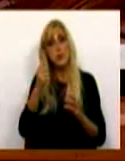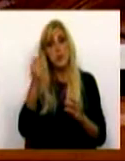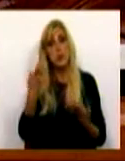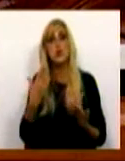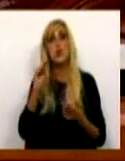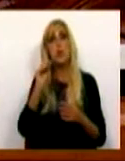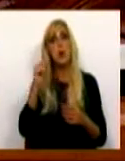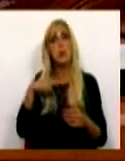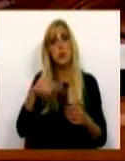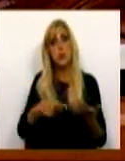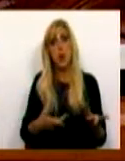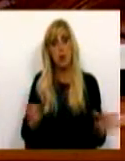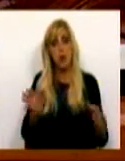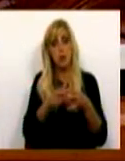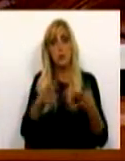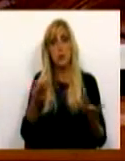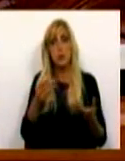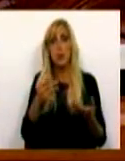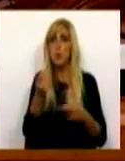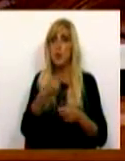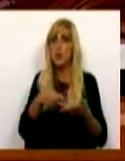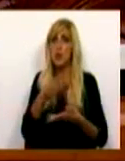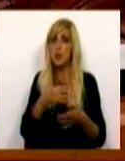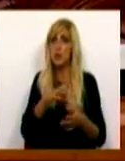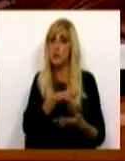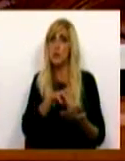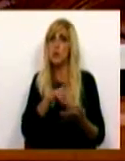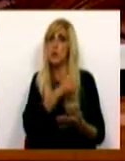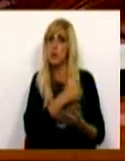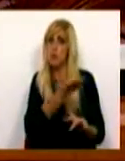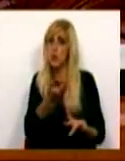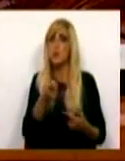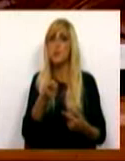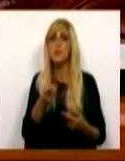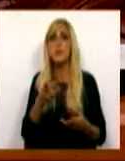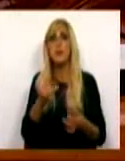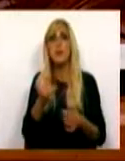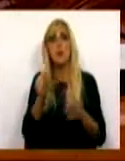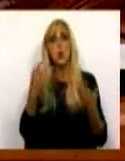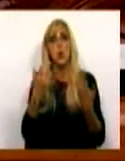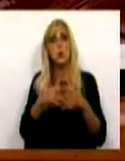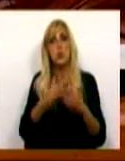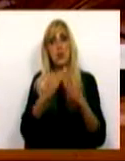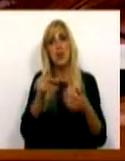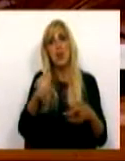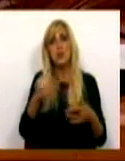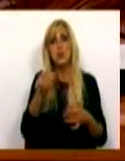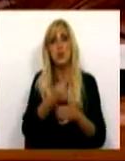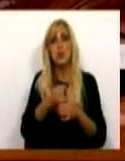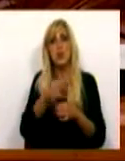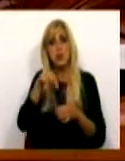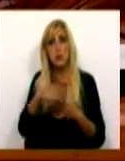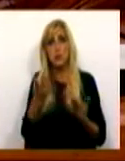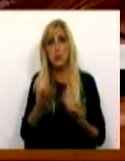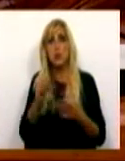Portugal, a Comissão do Mercado de Valores Mobiliários, o Sindicato dos Bancários de Sul e Ilhas, o Sindicato Independente da Banca, o Sindicato